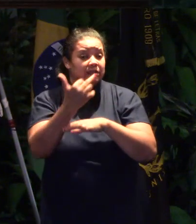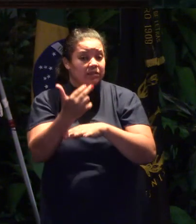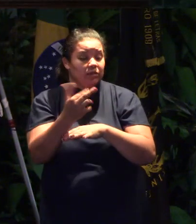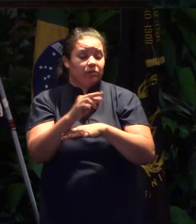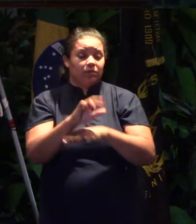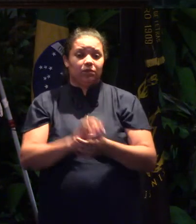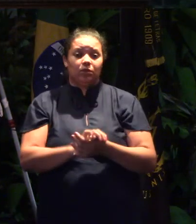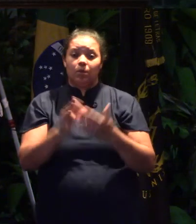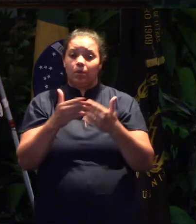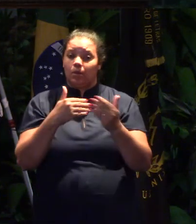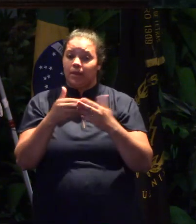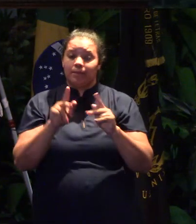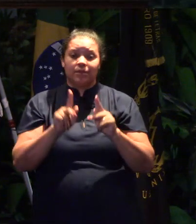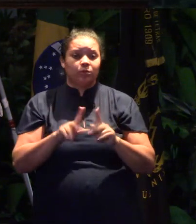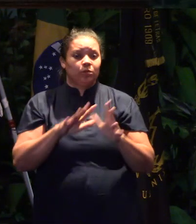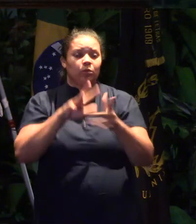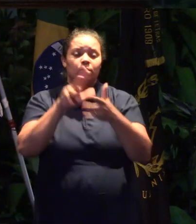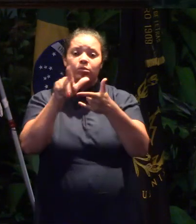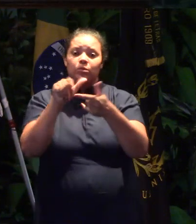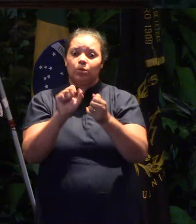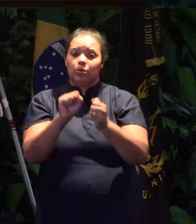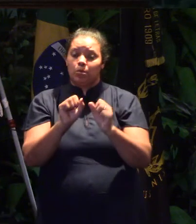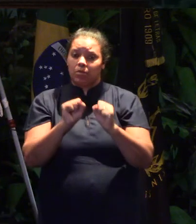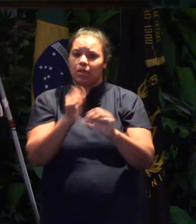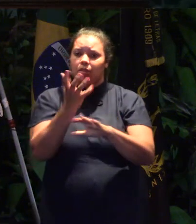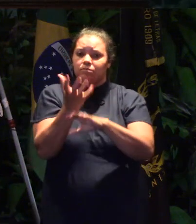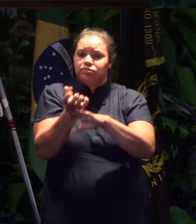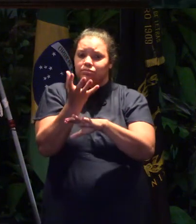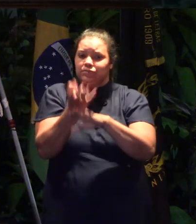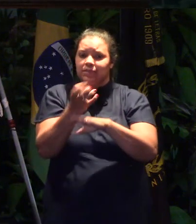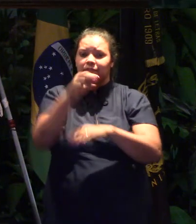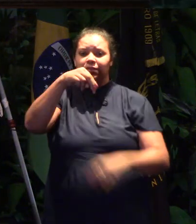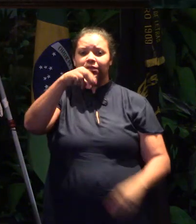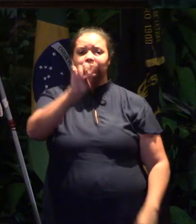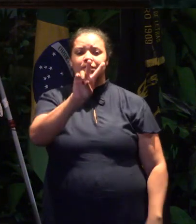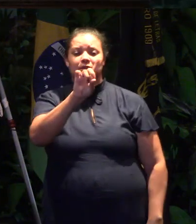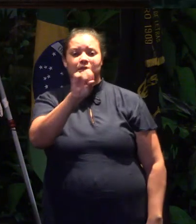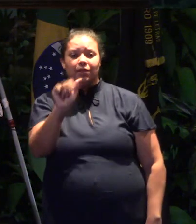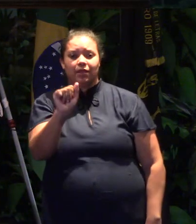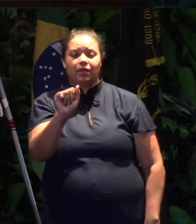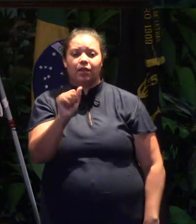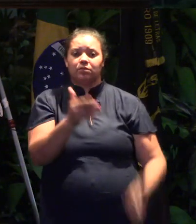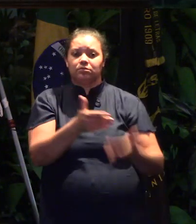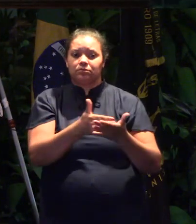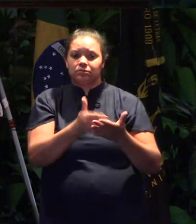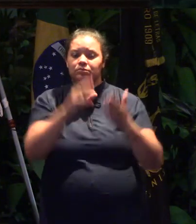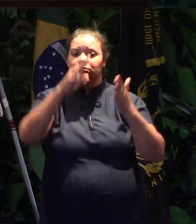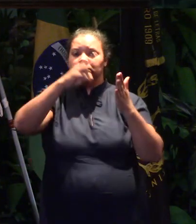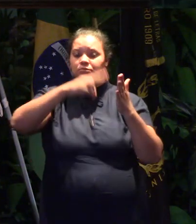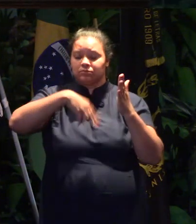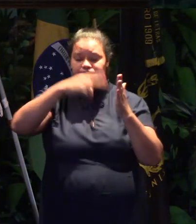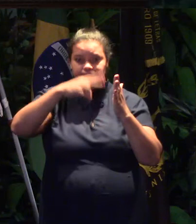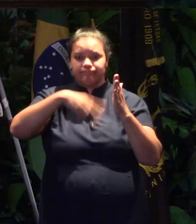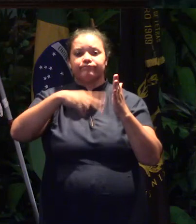que qualquer pessoa, em qualquer lugar do mundo, pode baixar o NVDA no seu computador, e o seu computador passa a ter esse leitor, passa